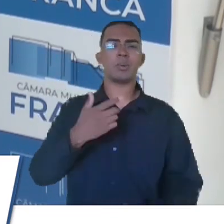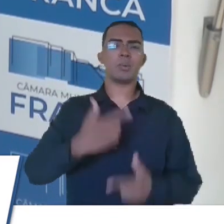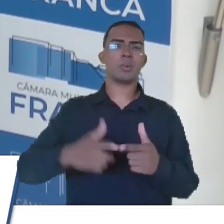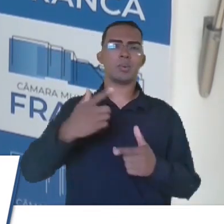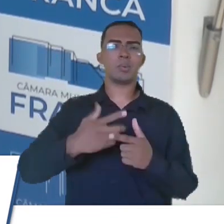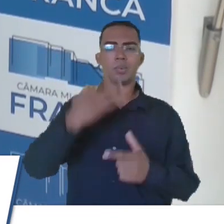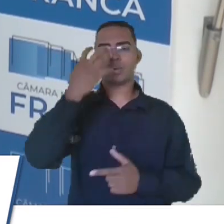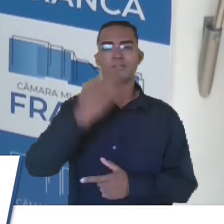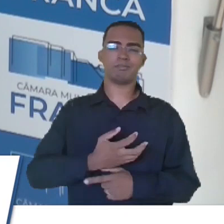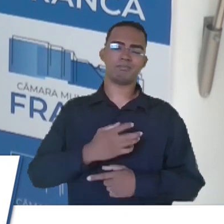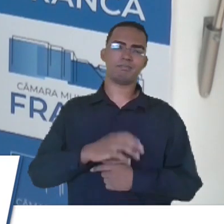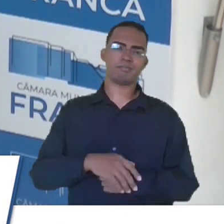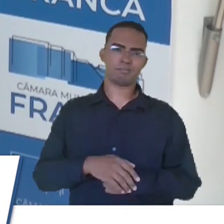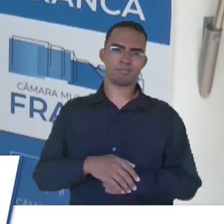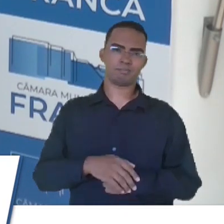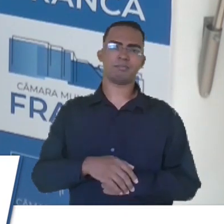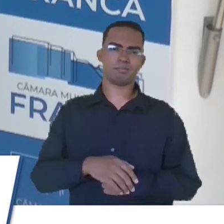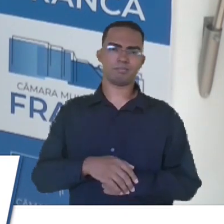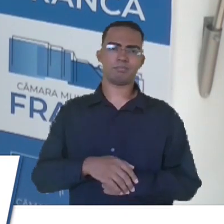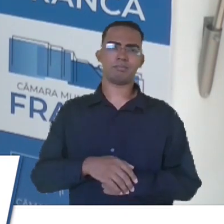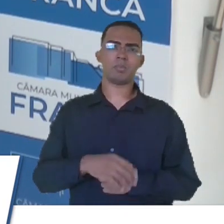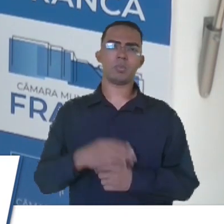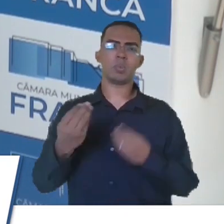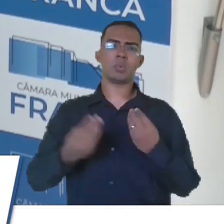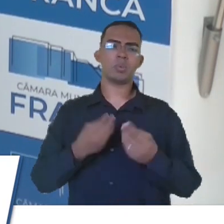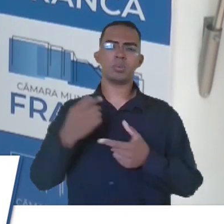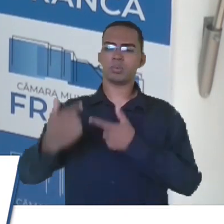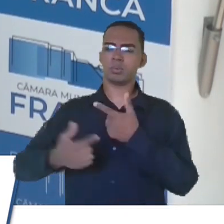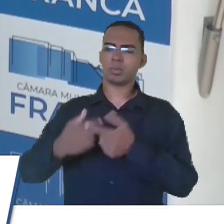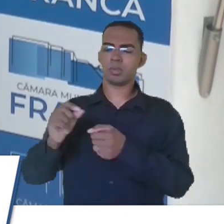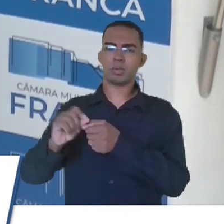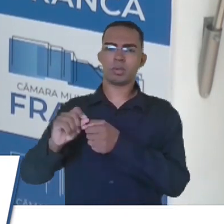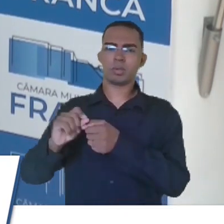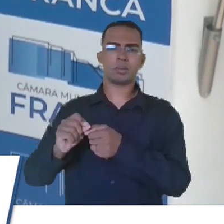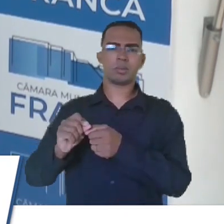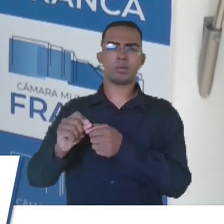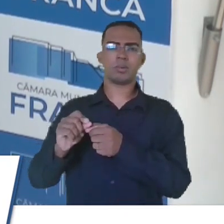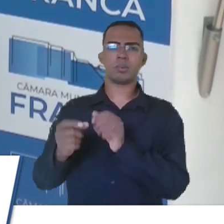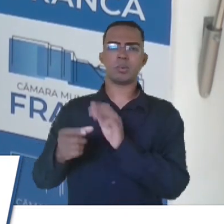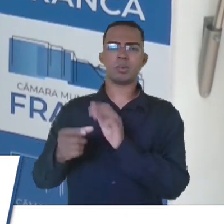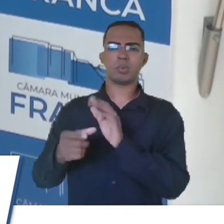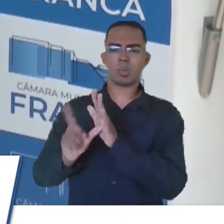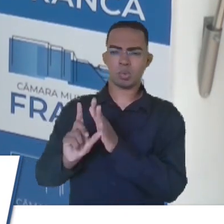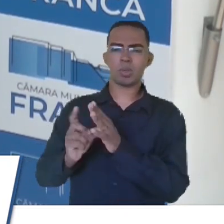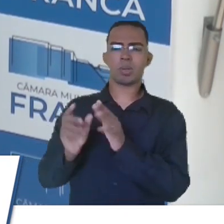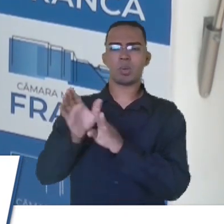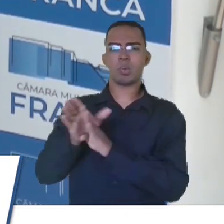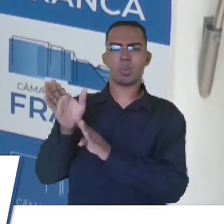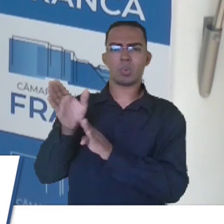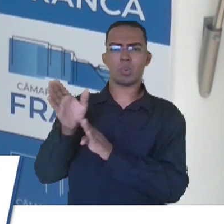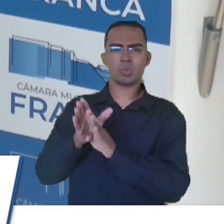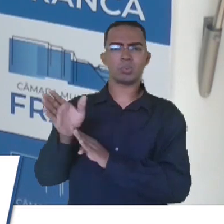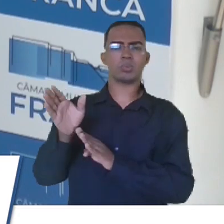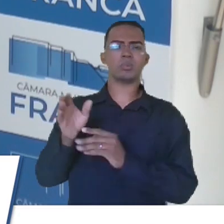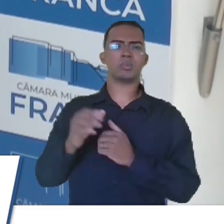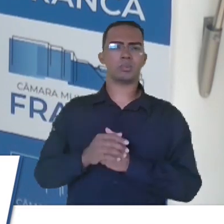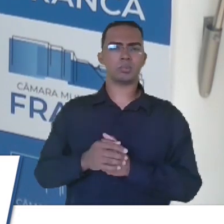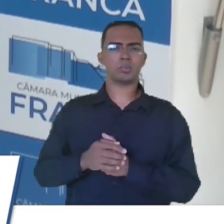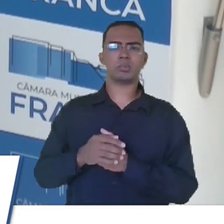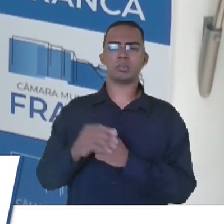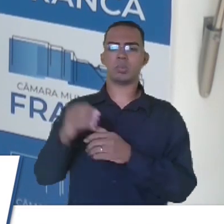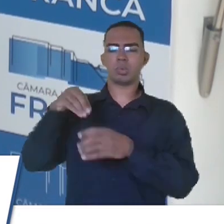realidade. Como o trabalho que é feito preventivo com relação à orientação no